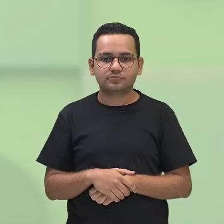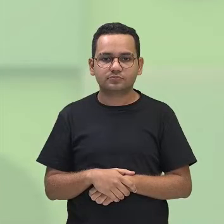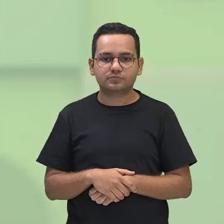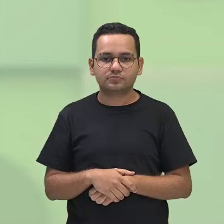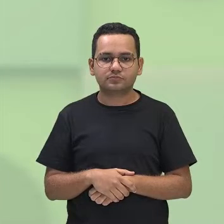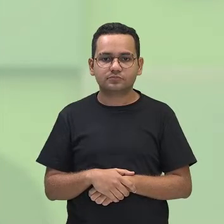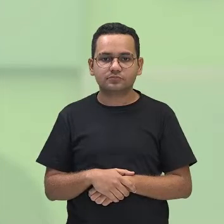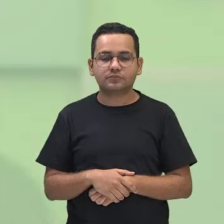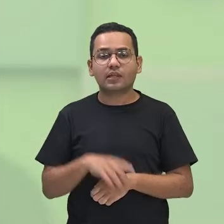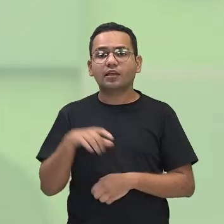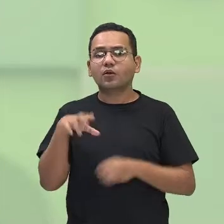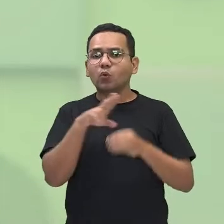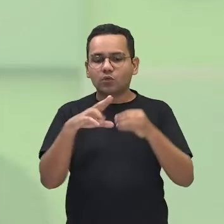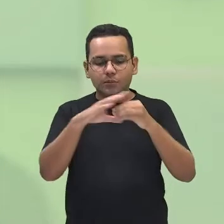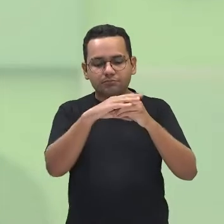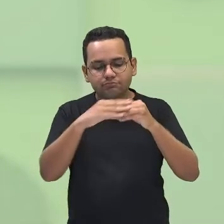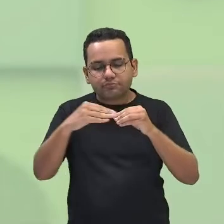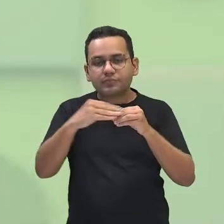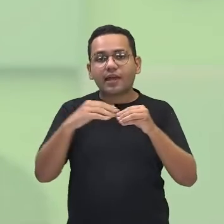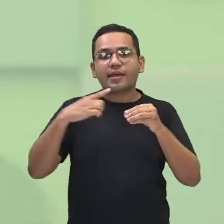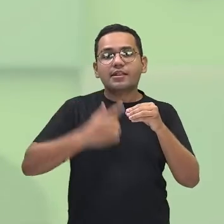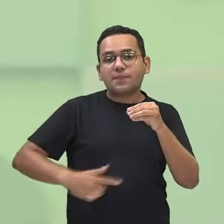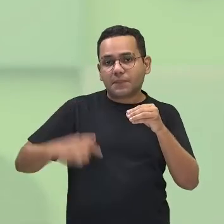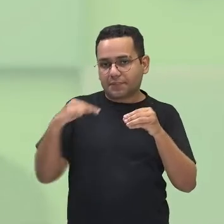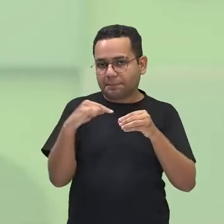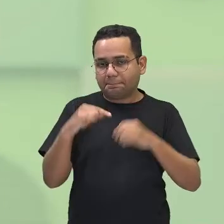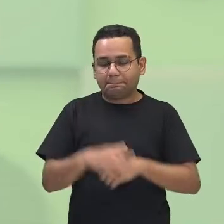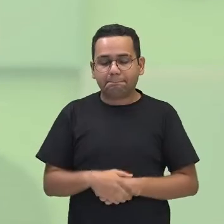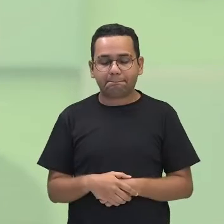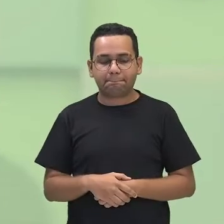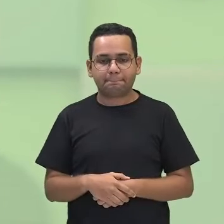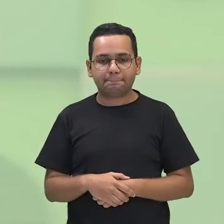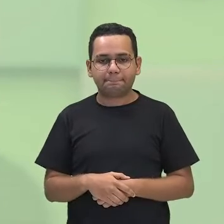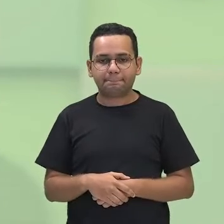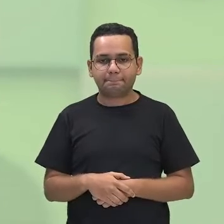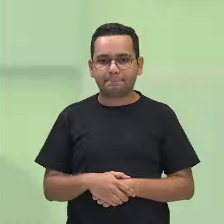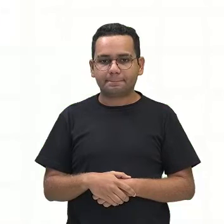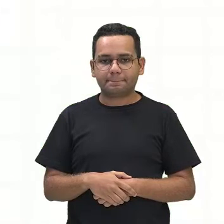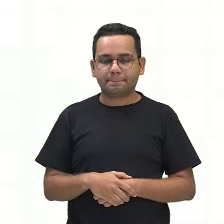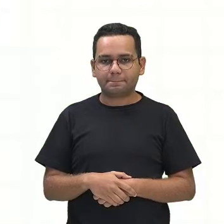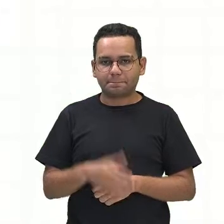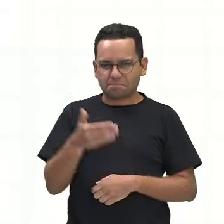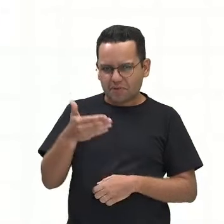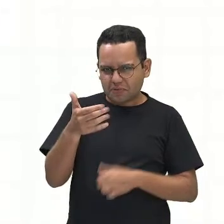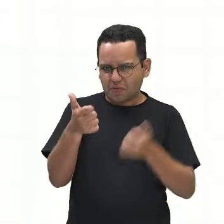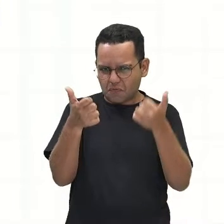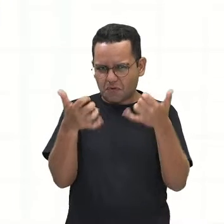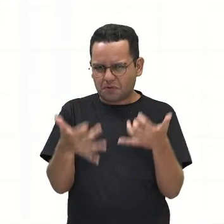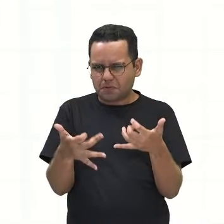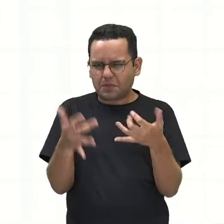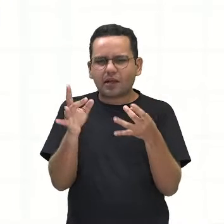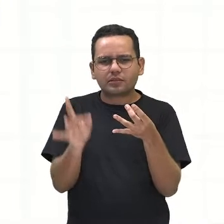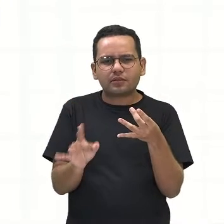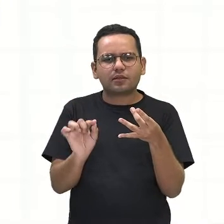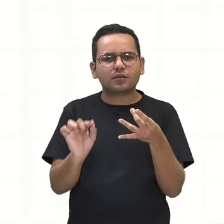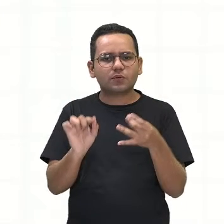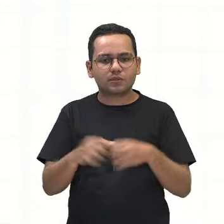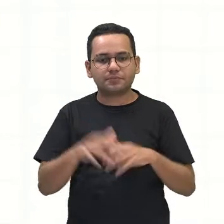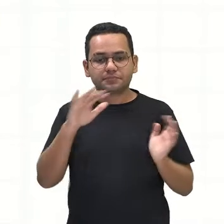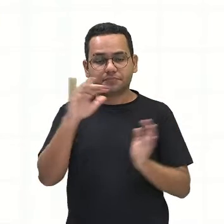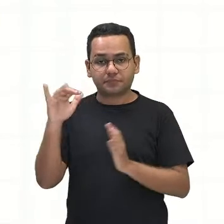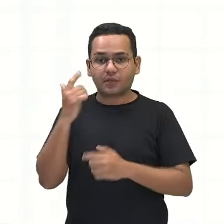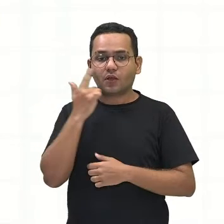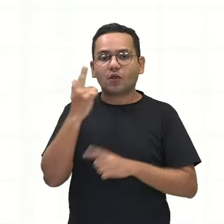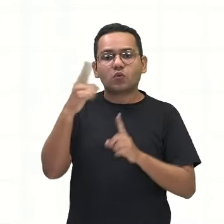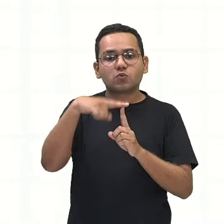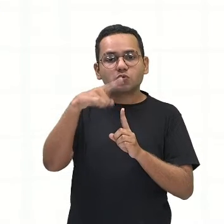sementes nuas, tá bom? Vejam aí que nós vamos detalhar um pouco mais sobre um dos pinheiros que existem aí